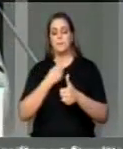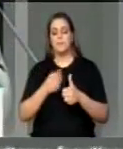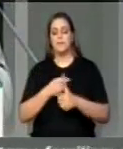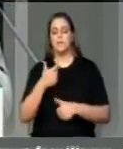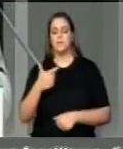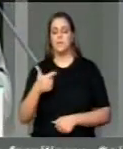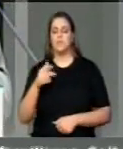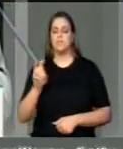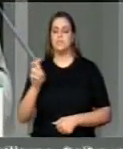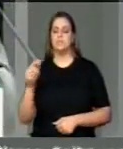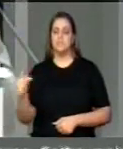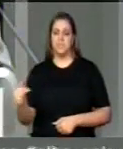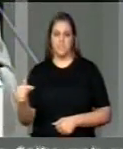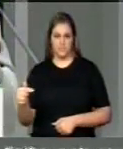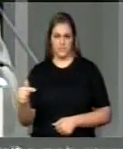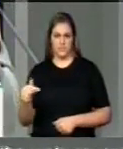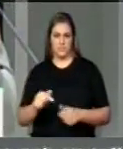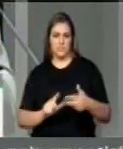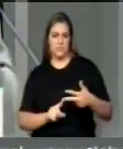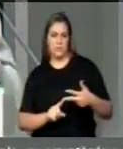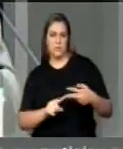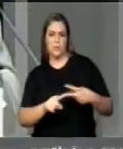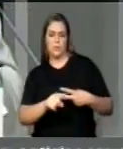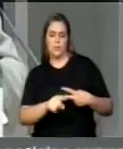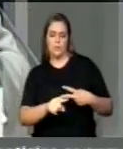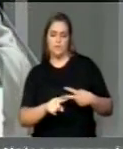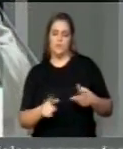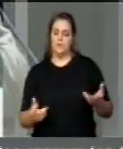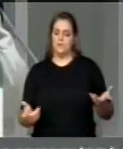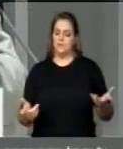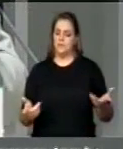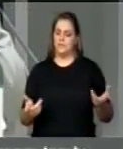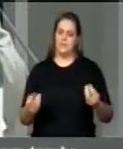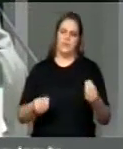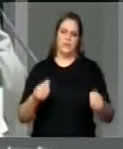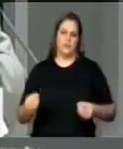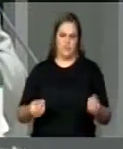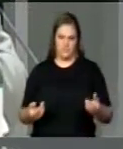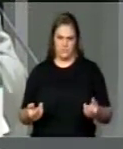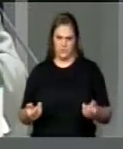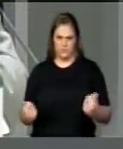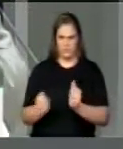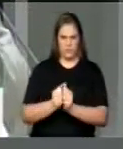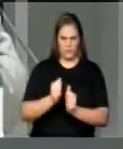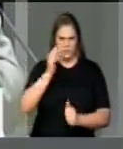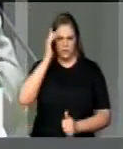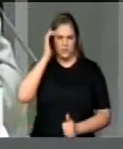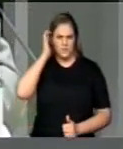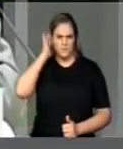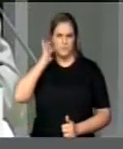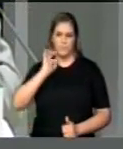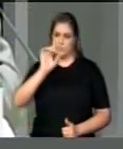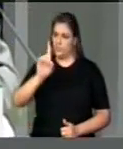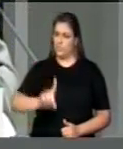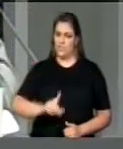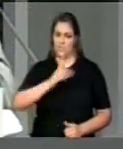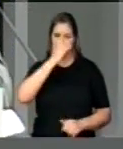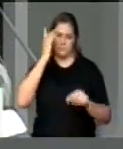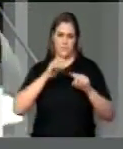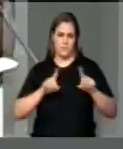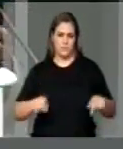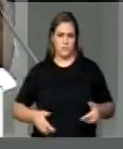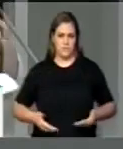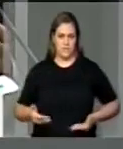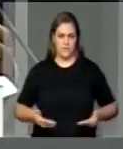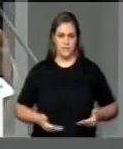está propondo, na verdade, uma situação de refém. Os direitos dos servidores públicos estão atacados pela